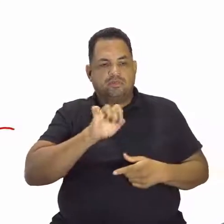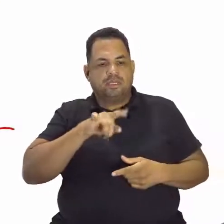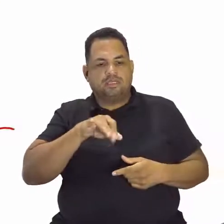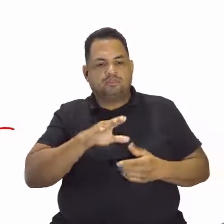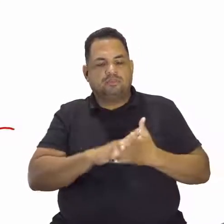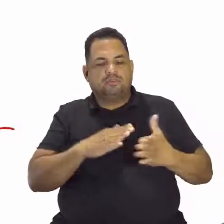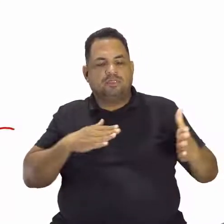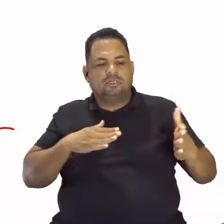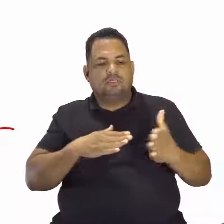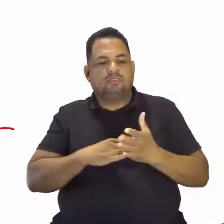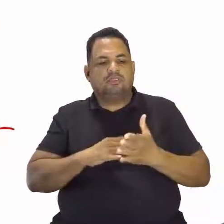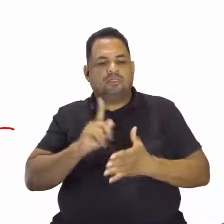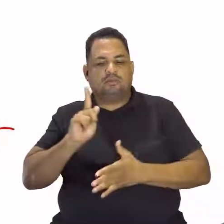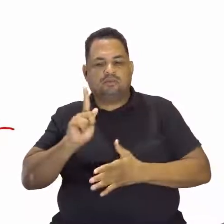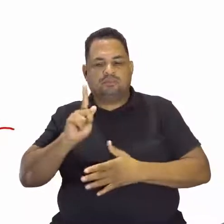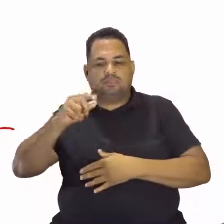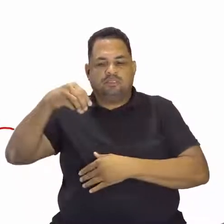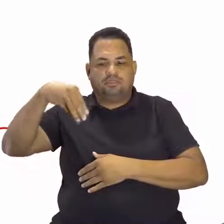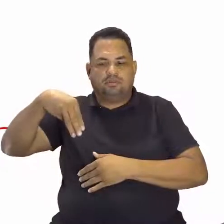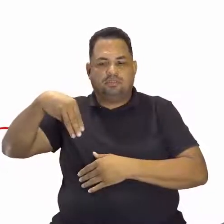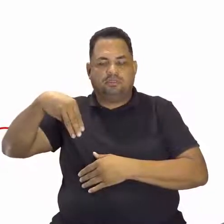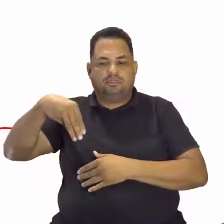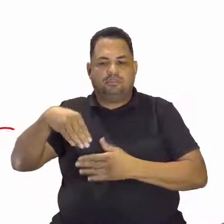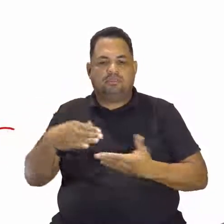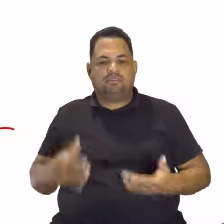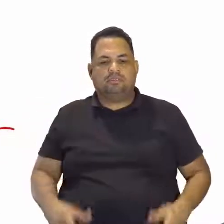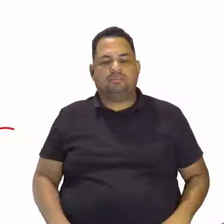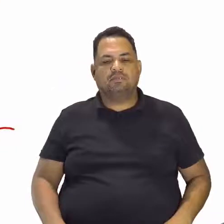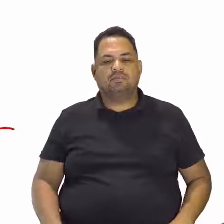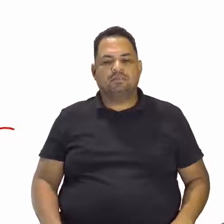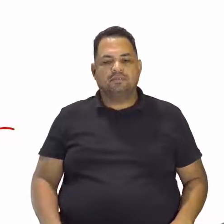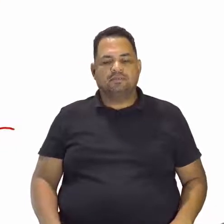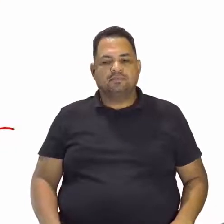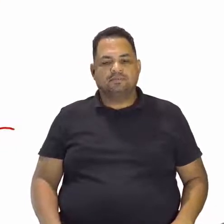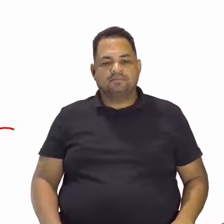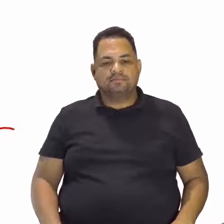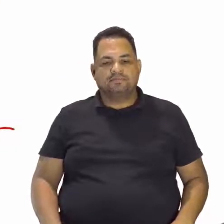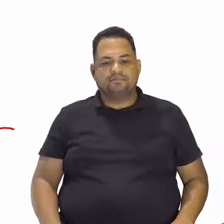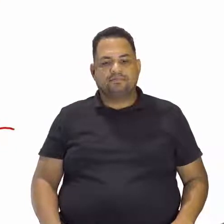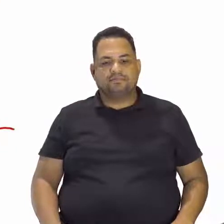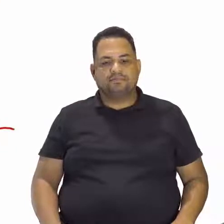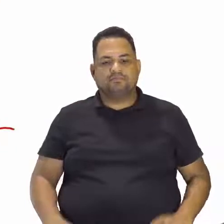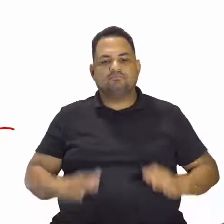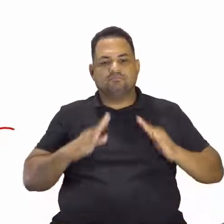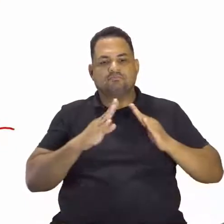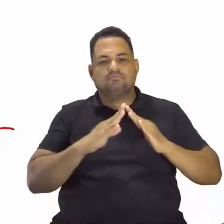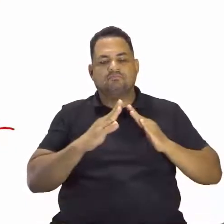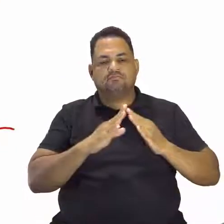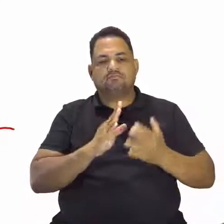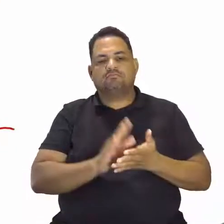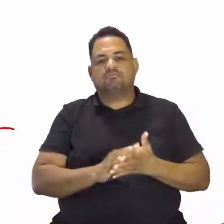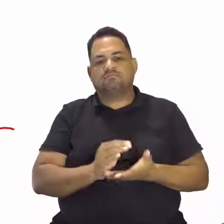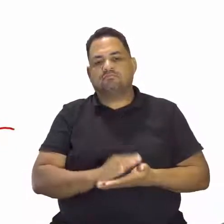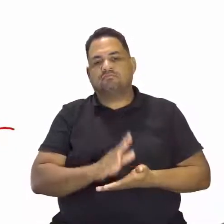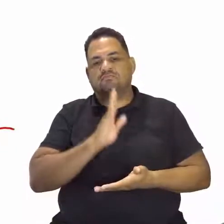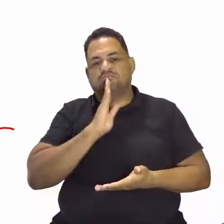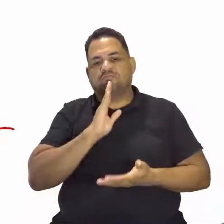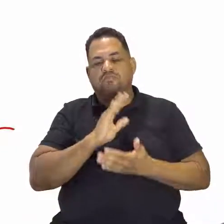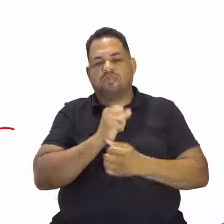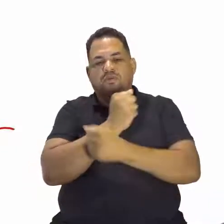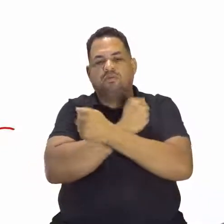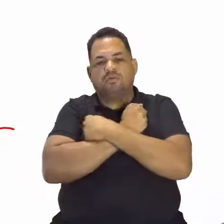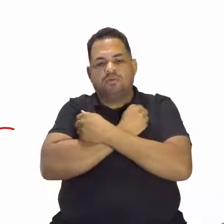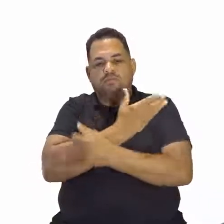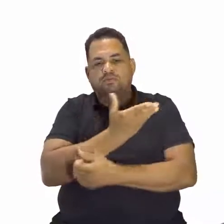muito conhecida lá em Guajará, que é a Irmã Maria Celeste, né? Uma escola muito conhecida. Um abraço para todos aí dessa